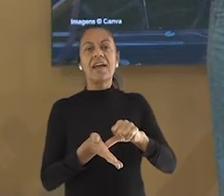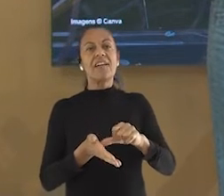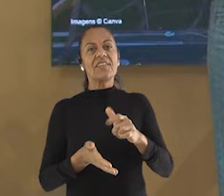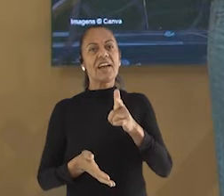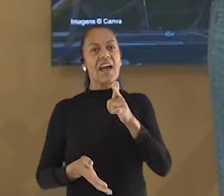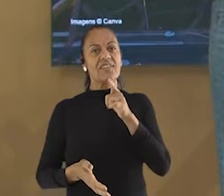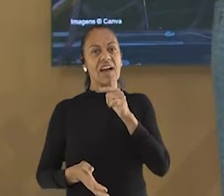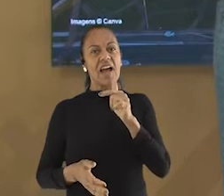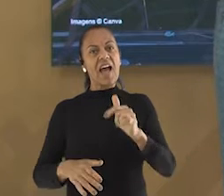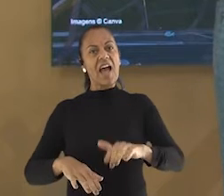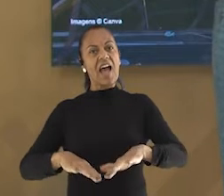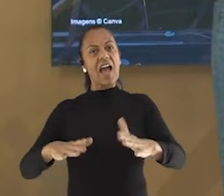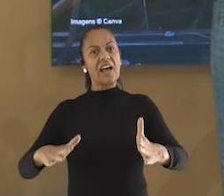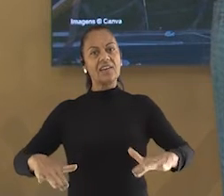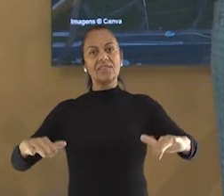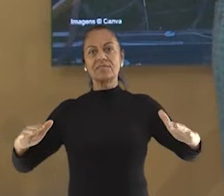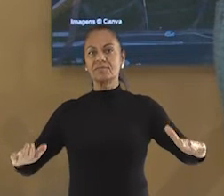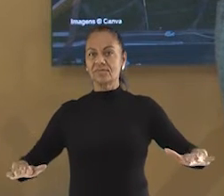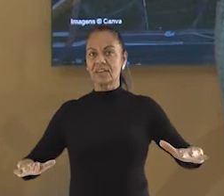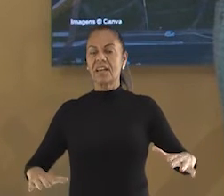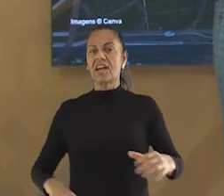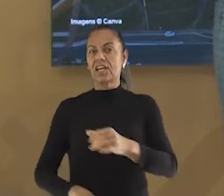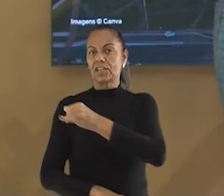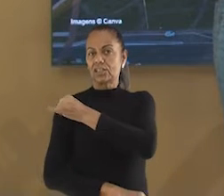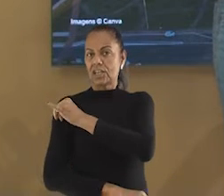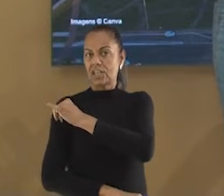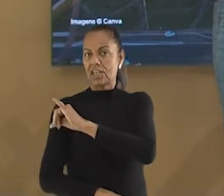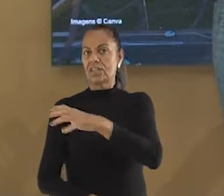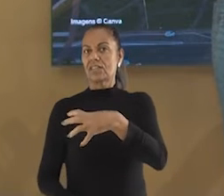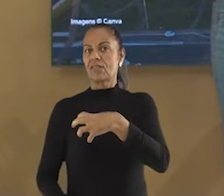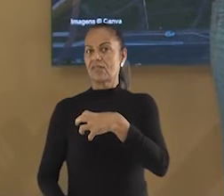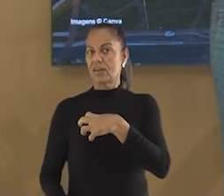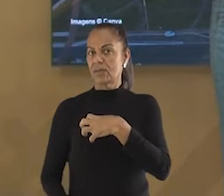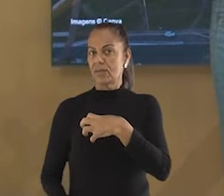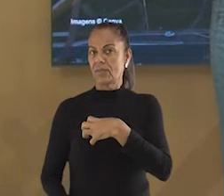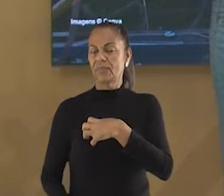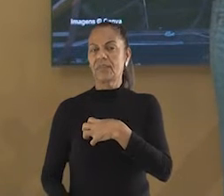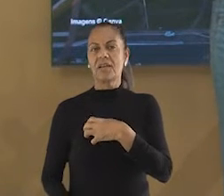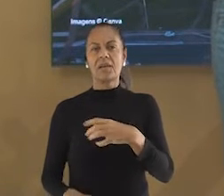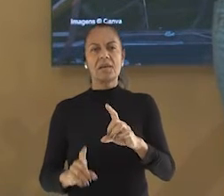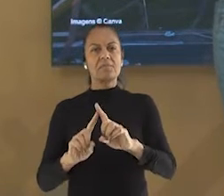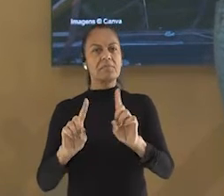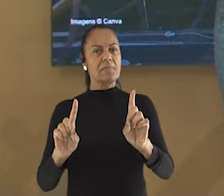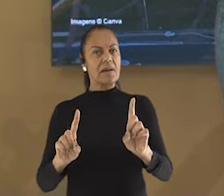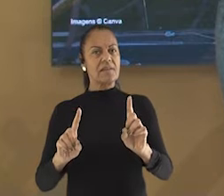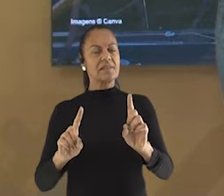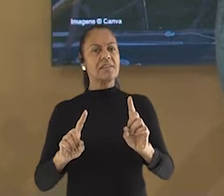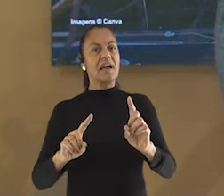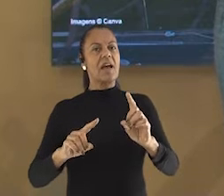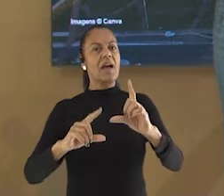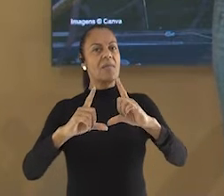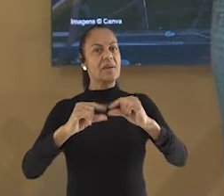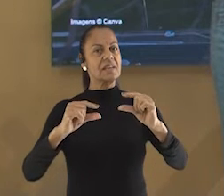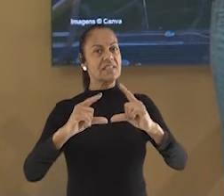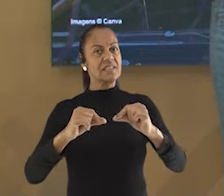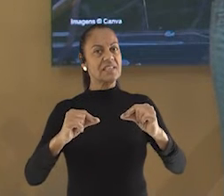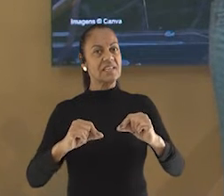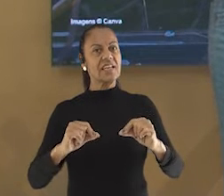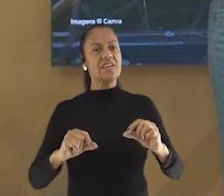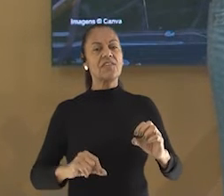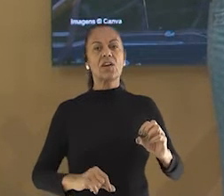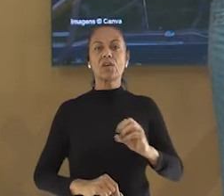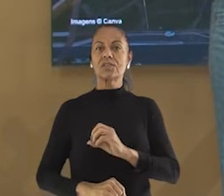duas capitais anteriores, elas ficavam no litoral, Rio de Janeiro e Salvador. Brasília fica